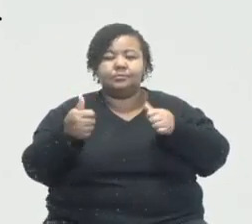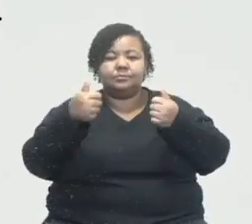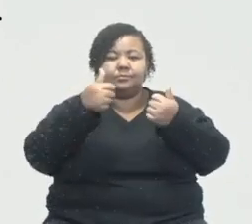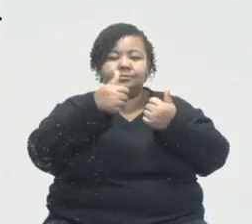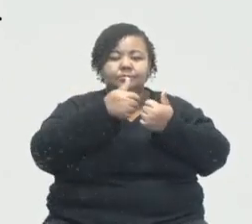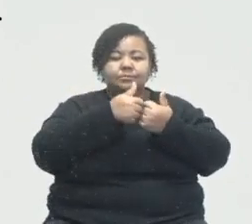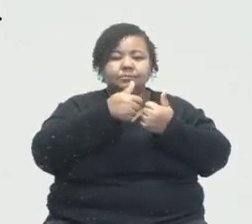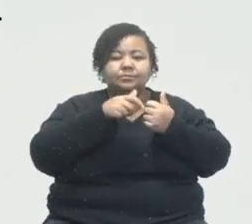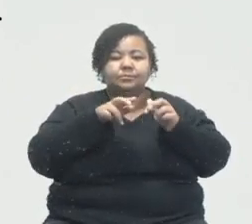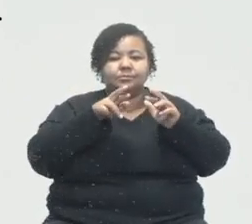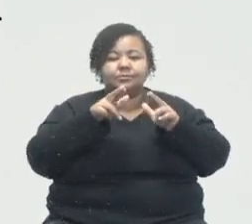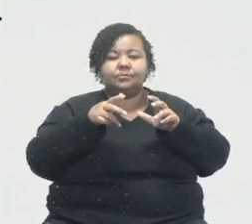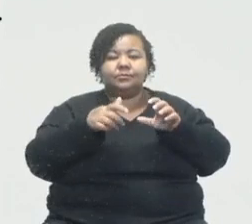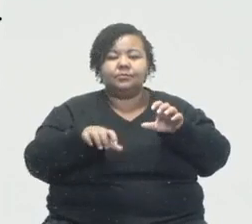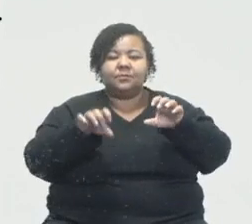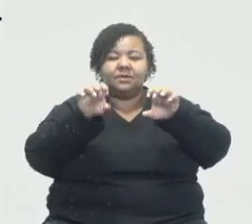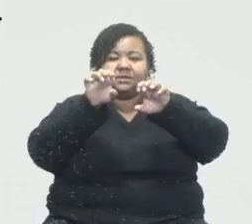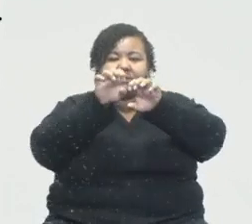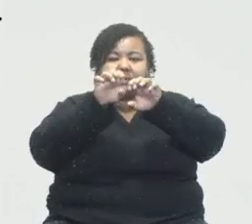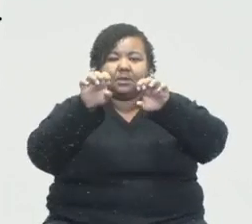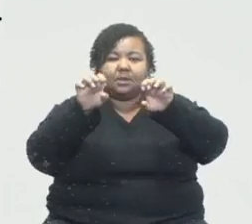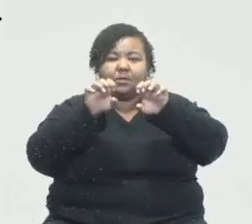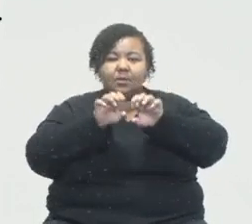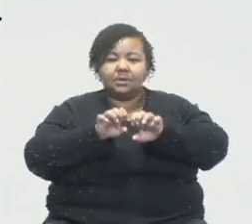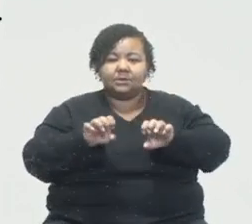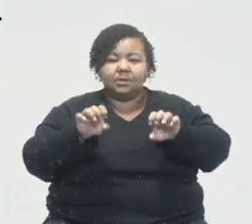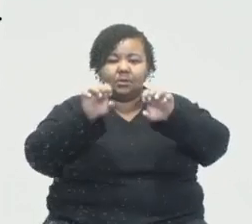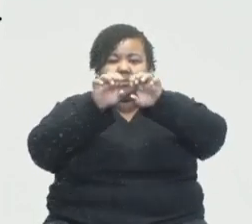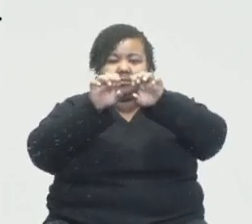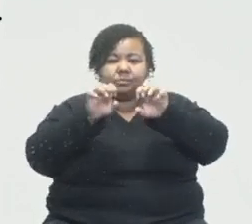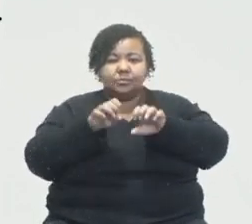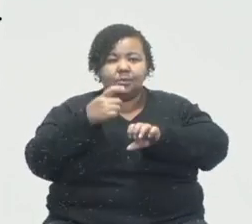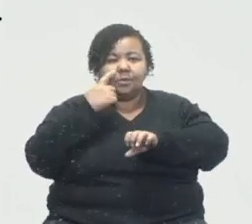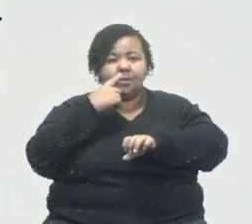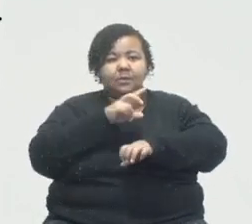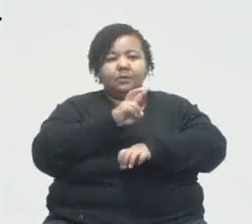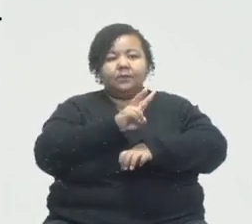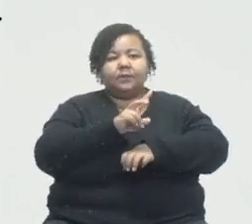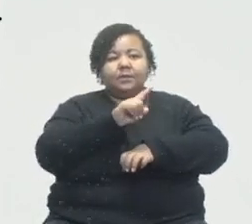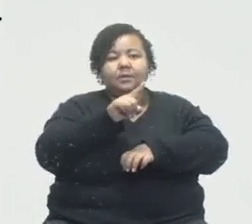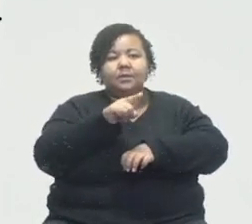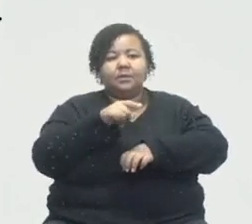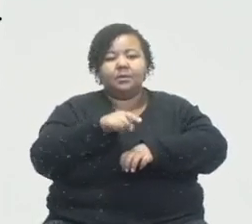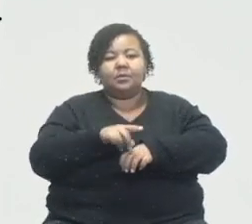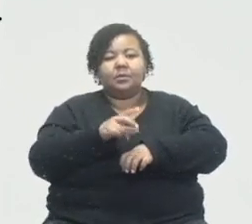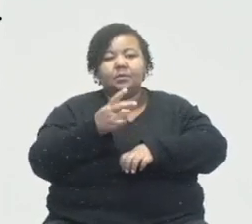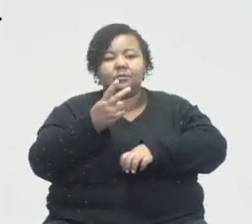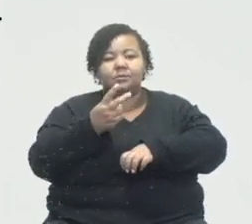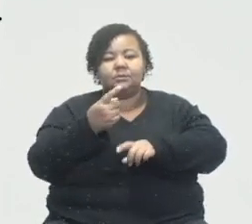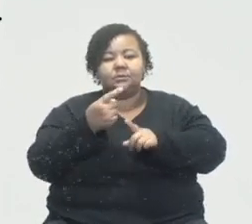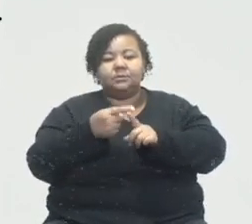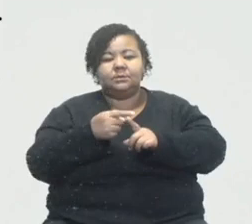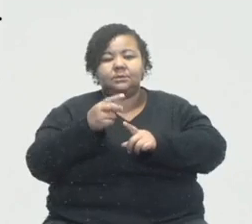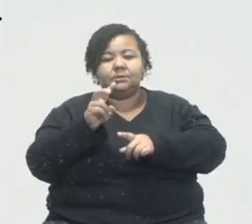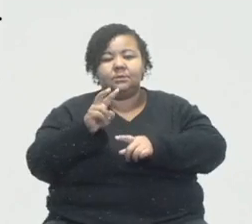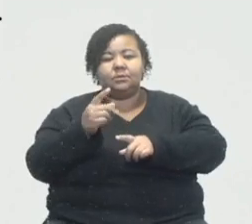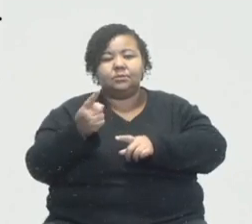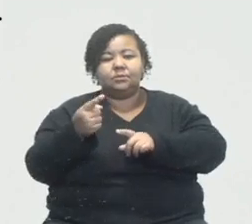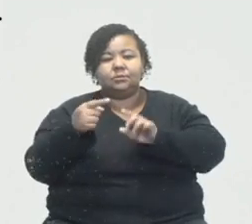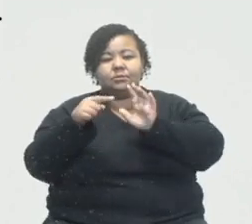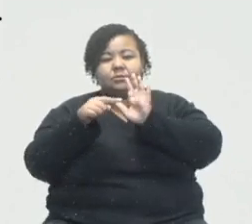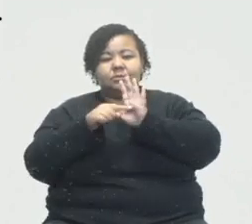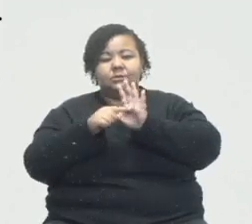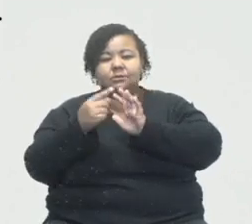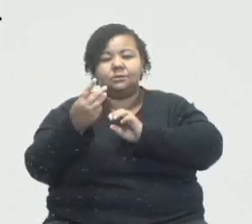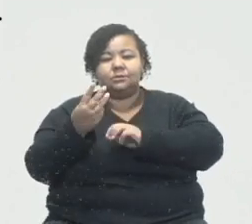na forma dessa equação. Veja que o vetor V é igual a um escalar 2 vezes o V1 menos